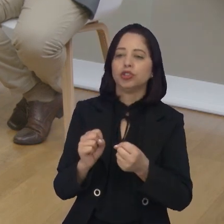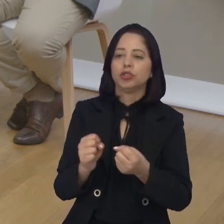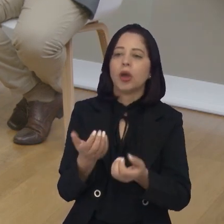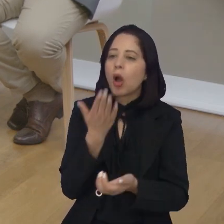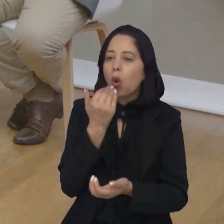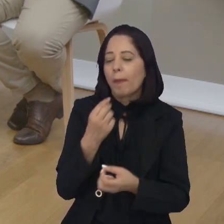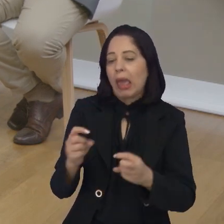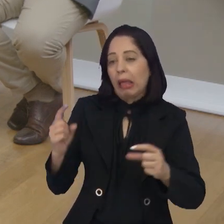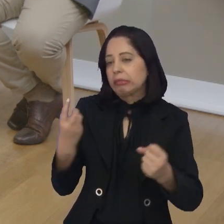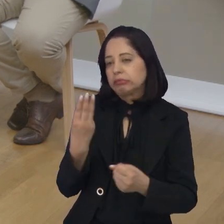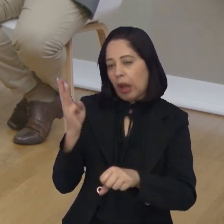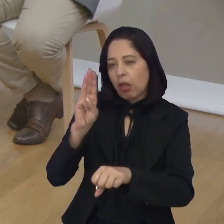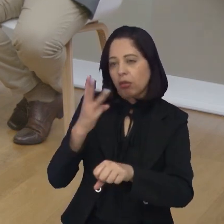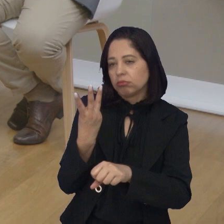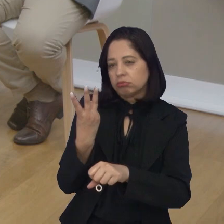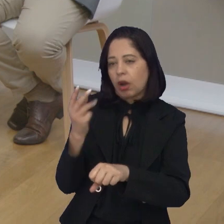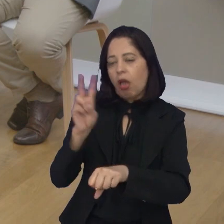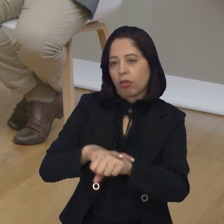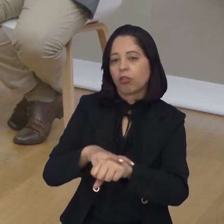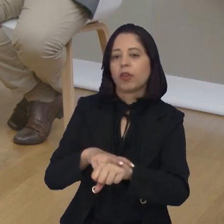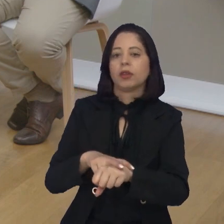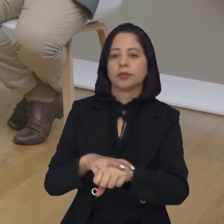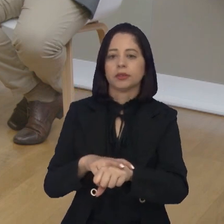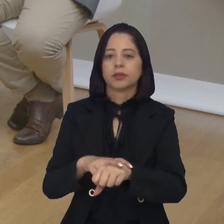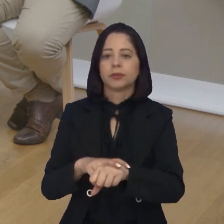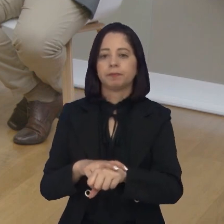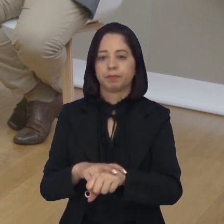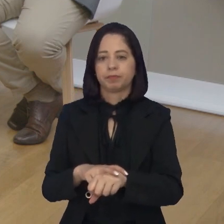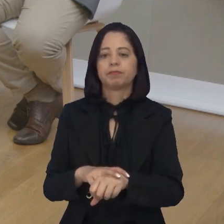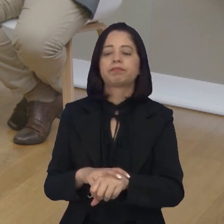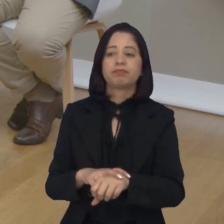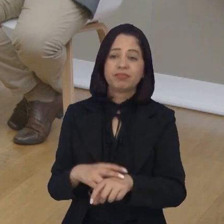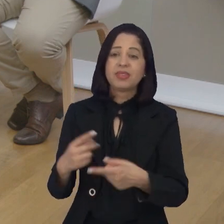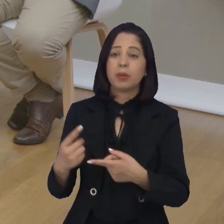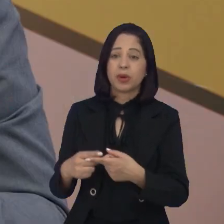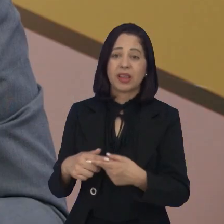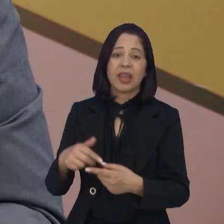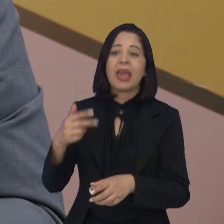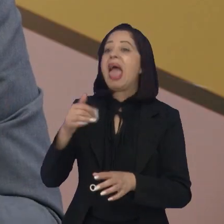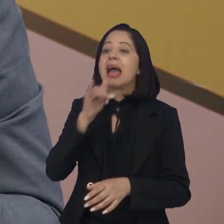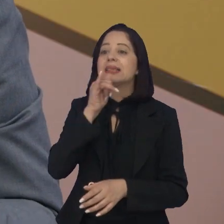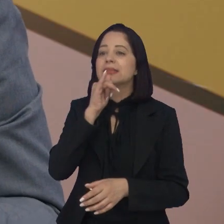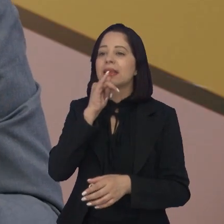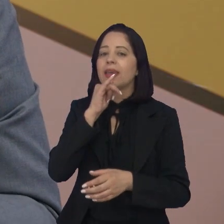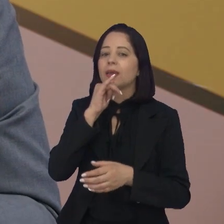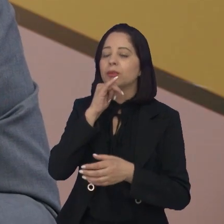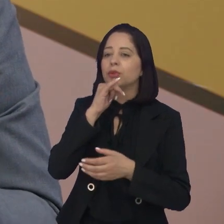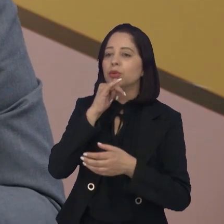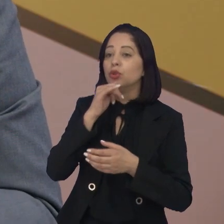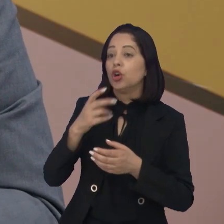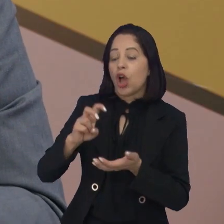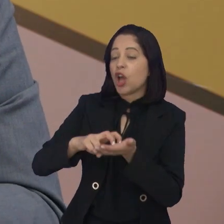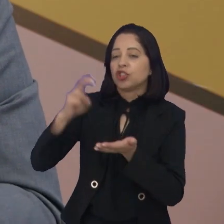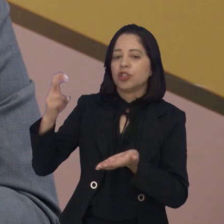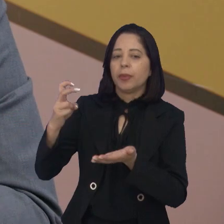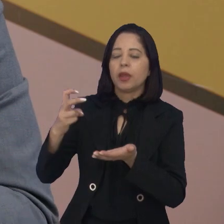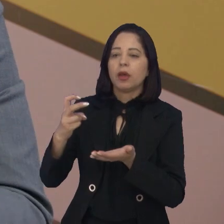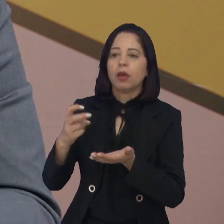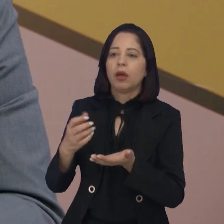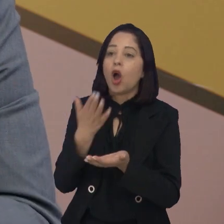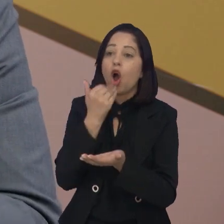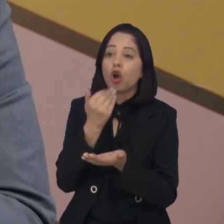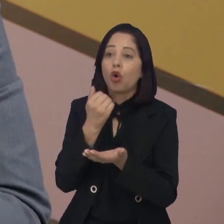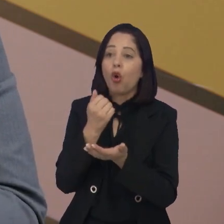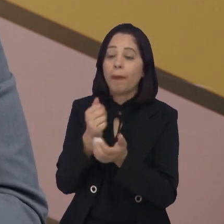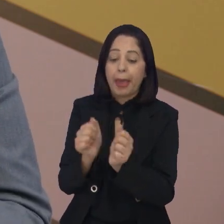quantidade, né? Que muitas vezes não é atingido, até culturalmente, né? O nosso café da manhã, o café da manhã do brasileiro é o quê? É um pão com